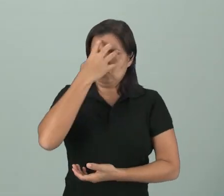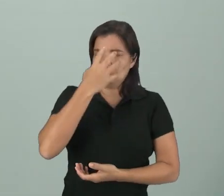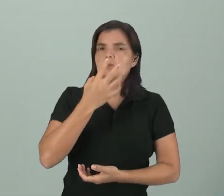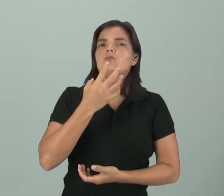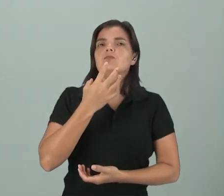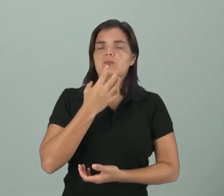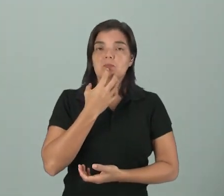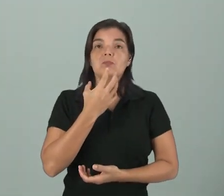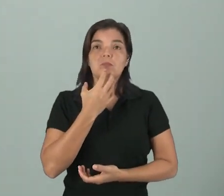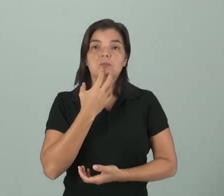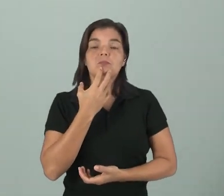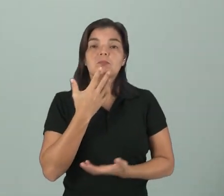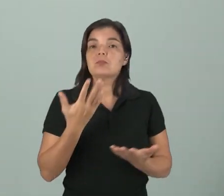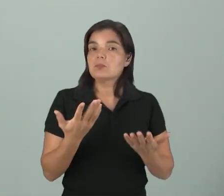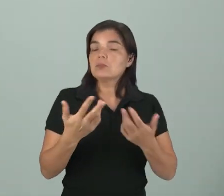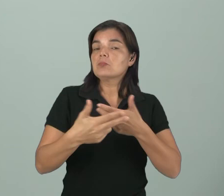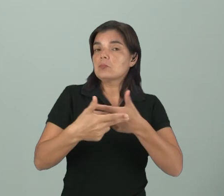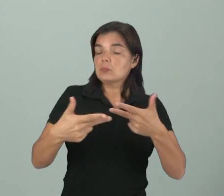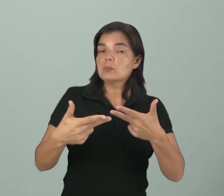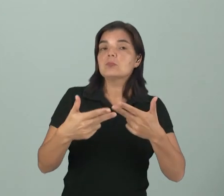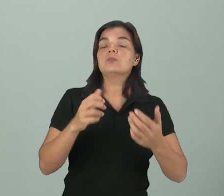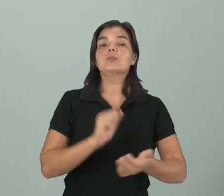raiva, colocar uma reação